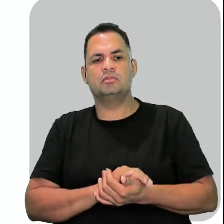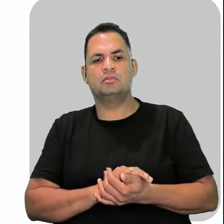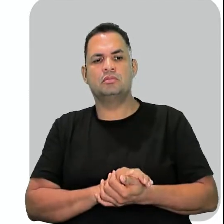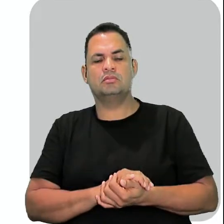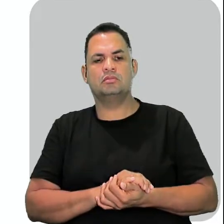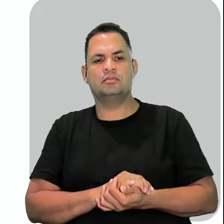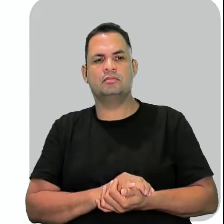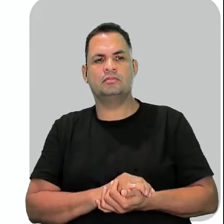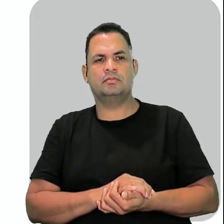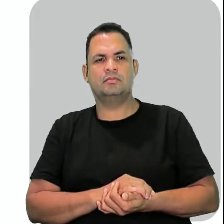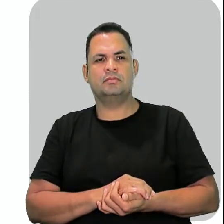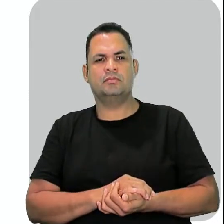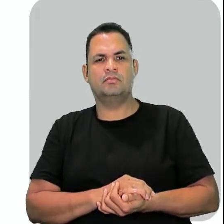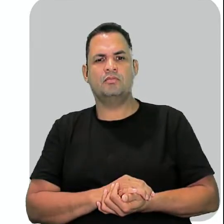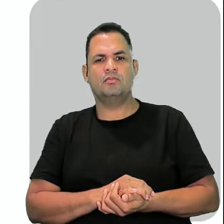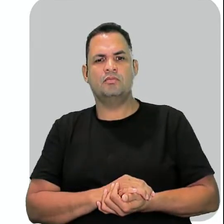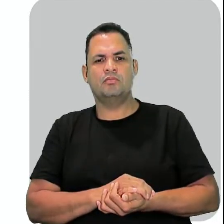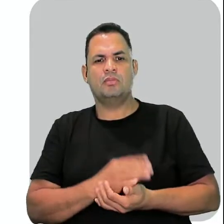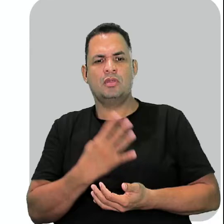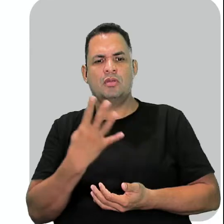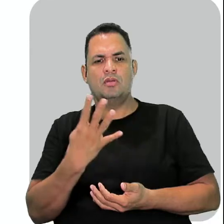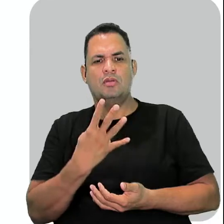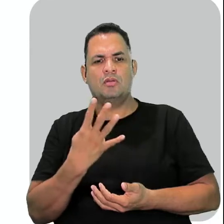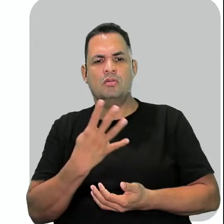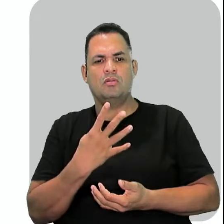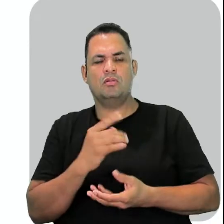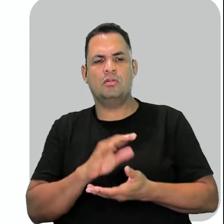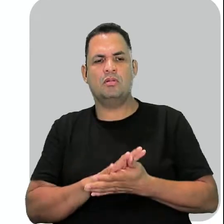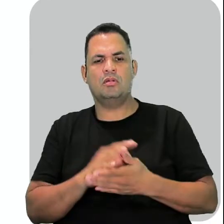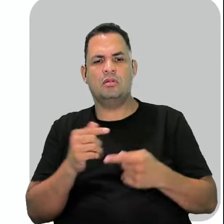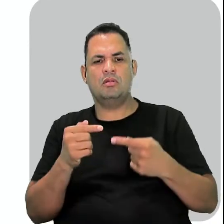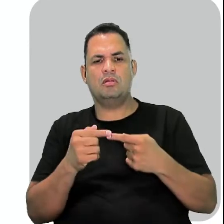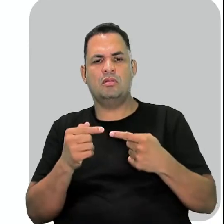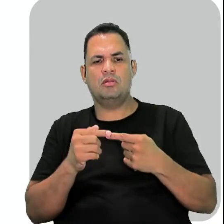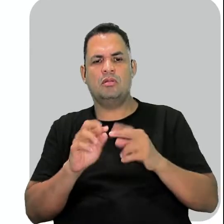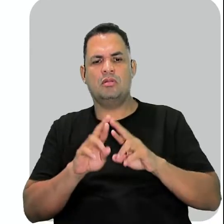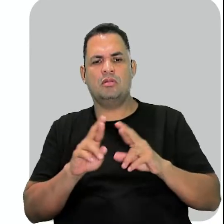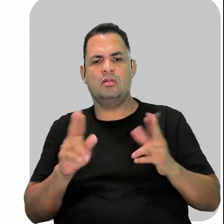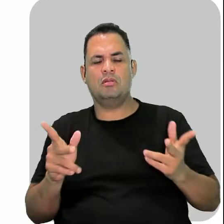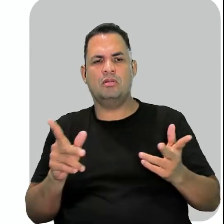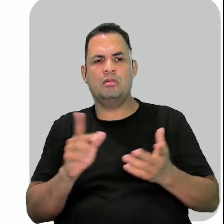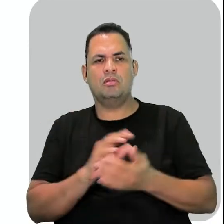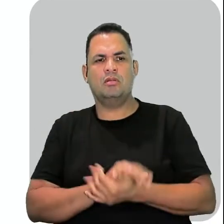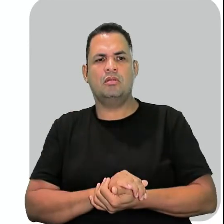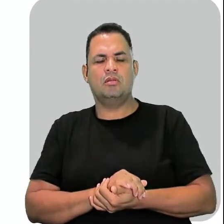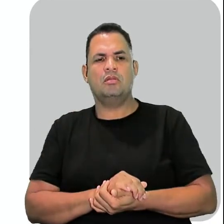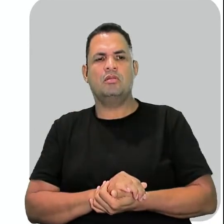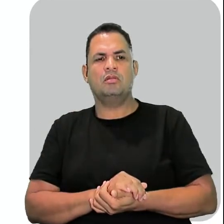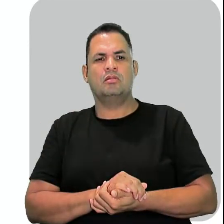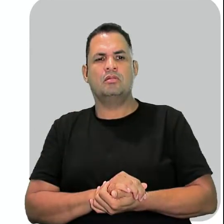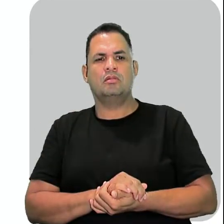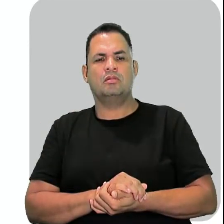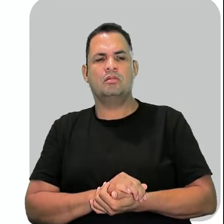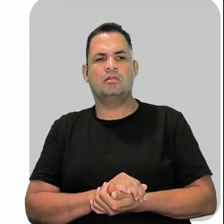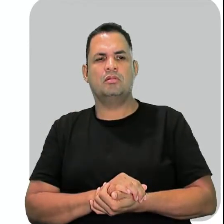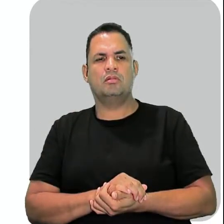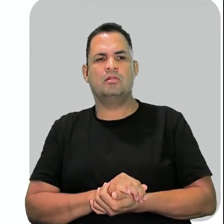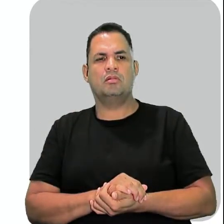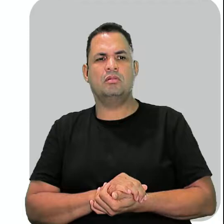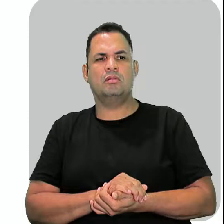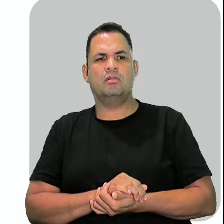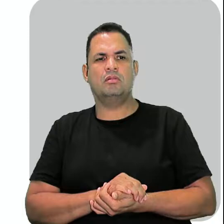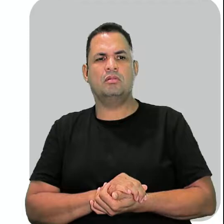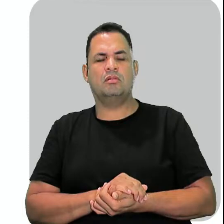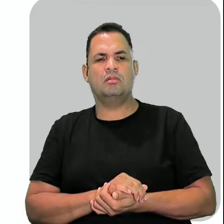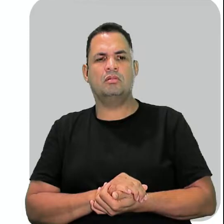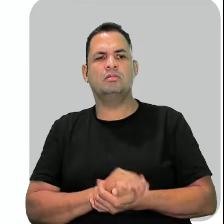tudo isso aqui. São 4 ligantes diferentes, então ele é um carbono quiral. Só de ver que são 4 ligantes diferentes, eu já